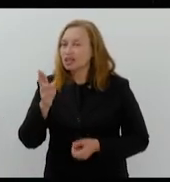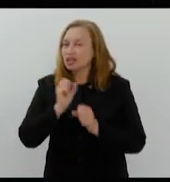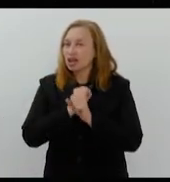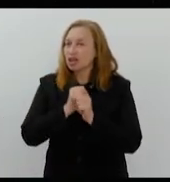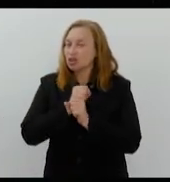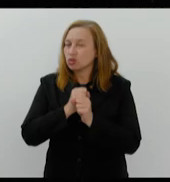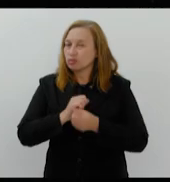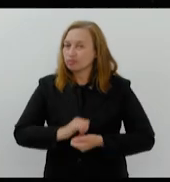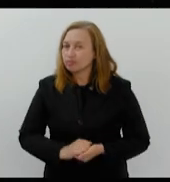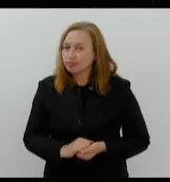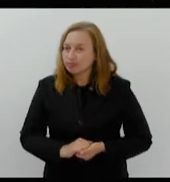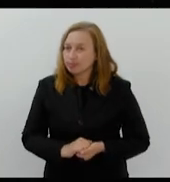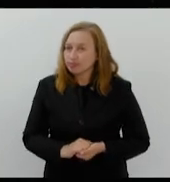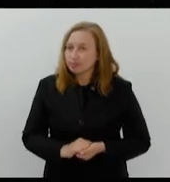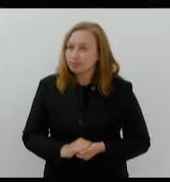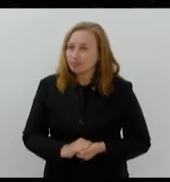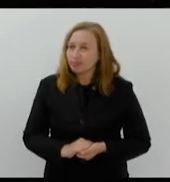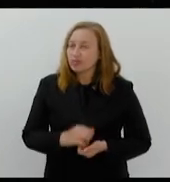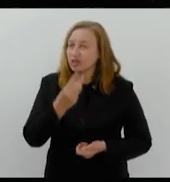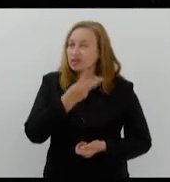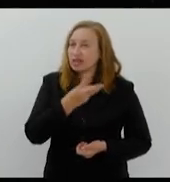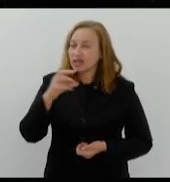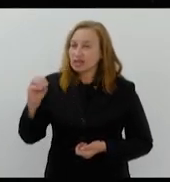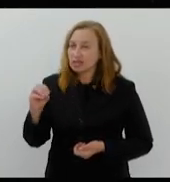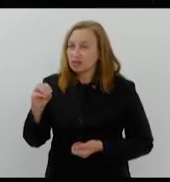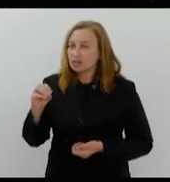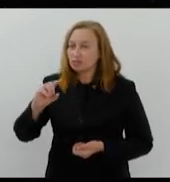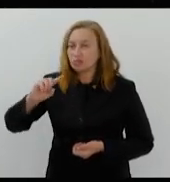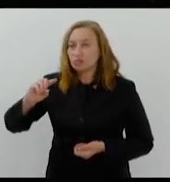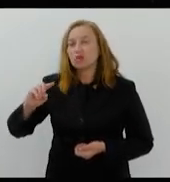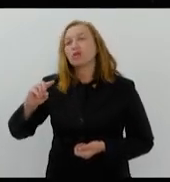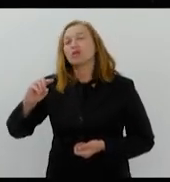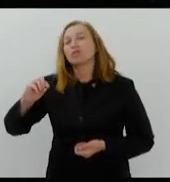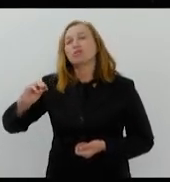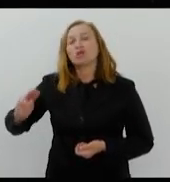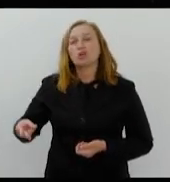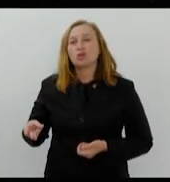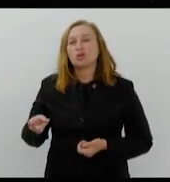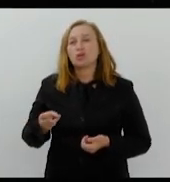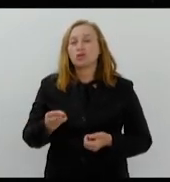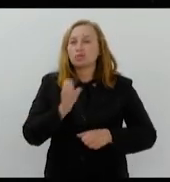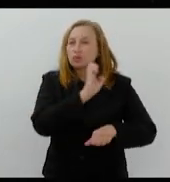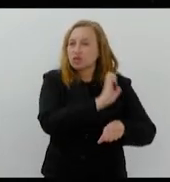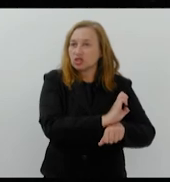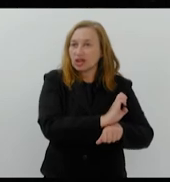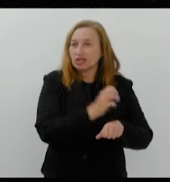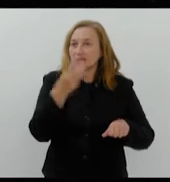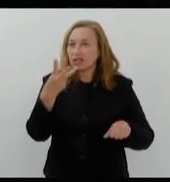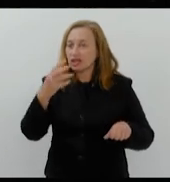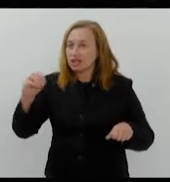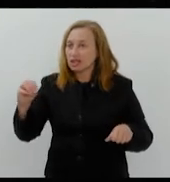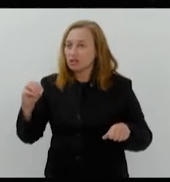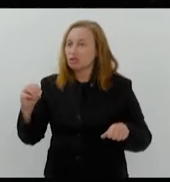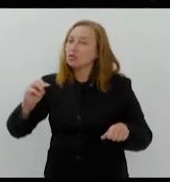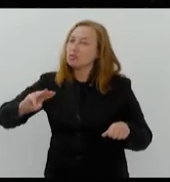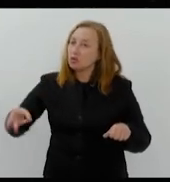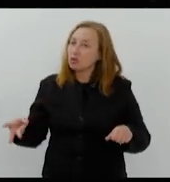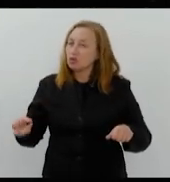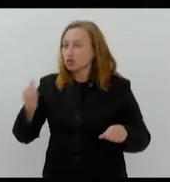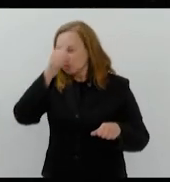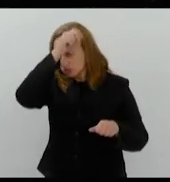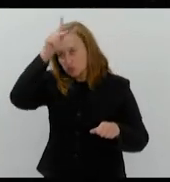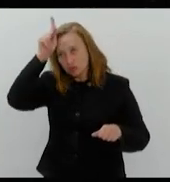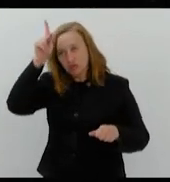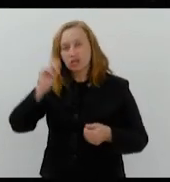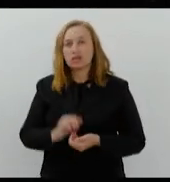ano. 300 milhões para o Estado e 300 milhões para os municípios, onde os donos